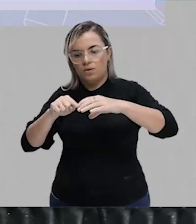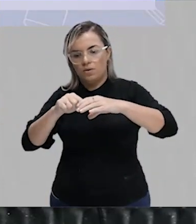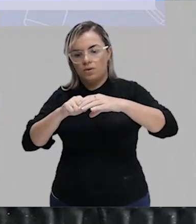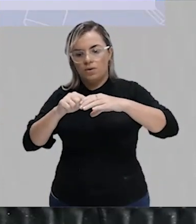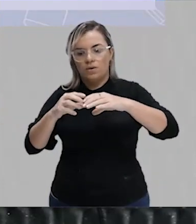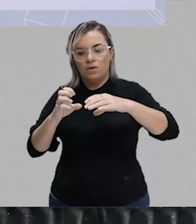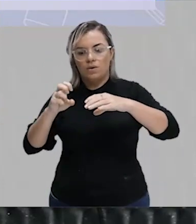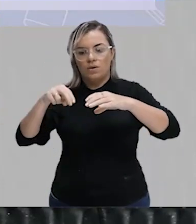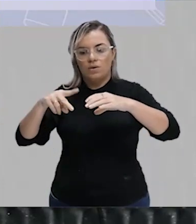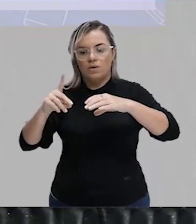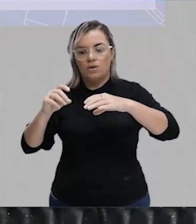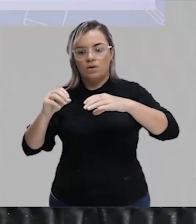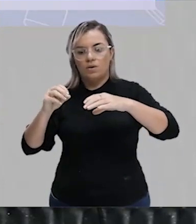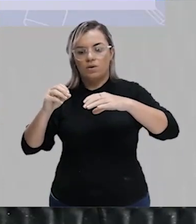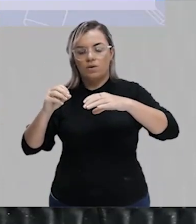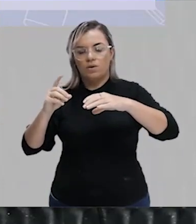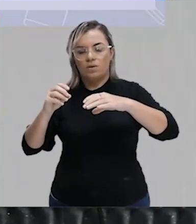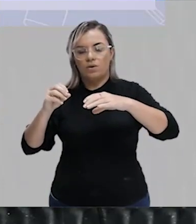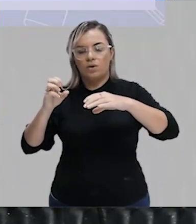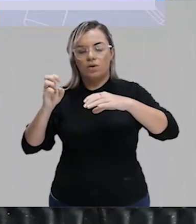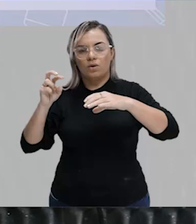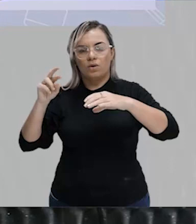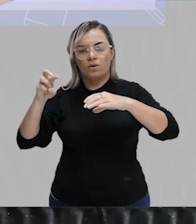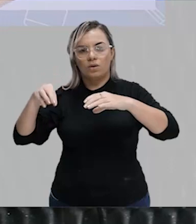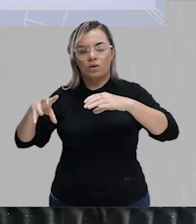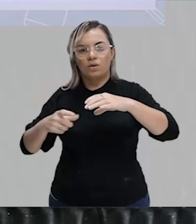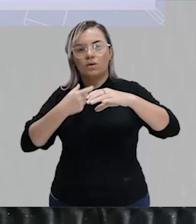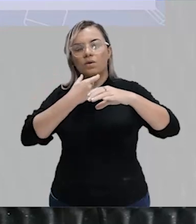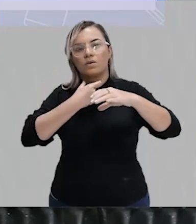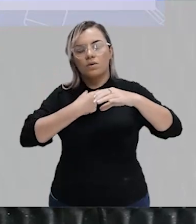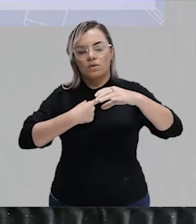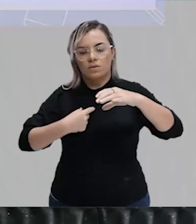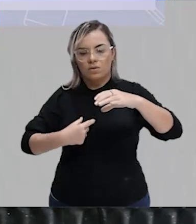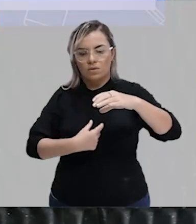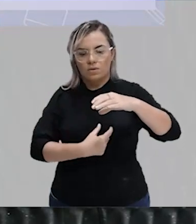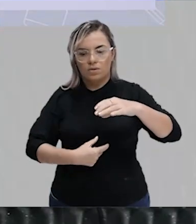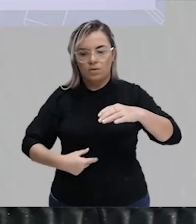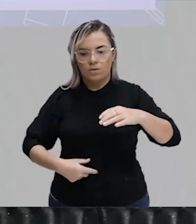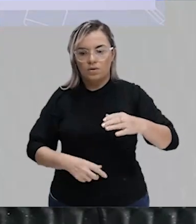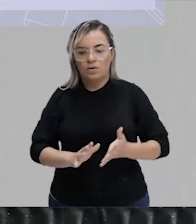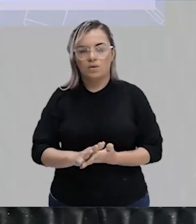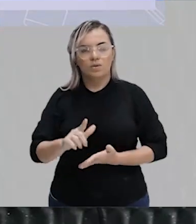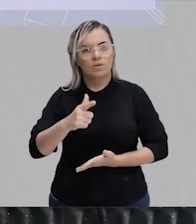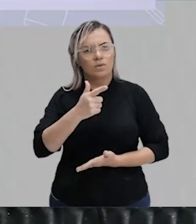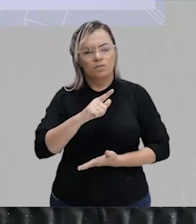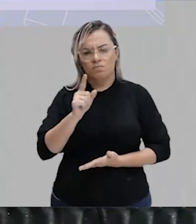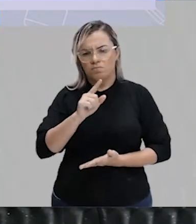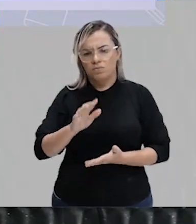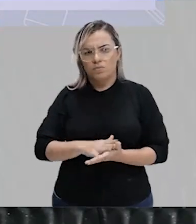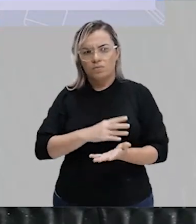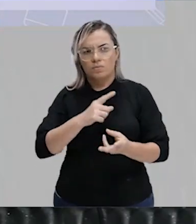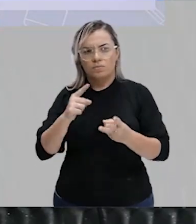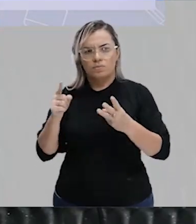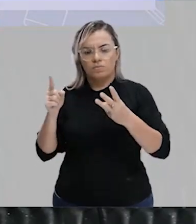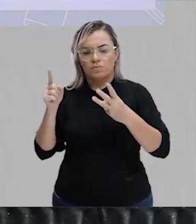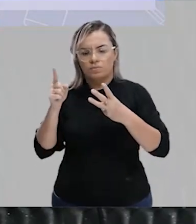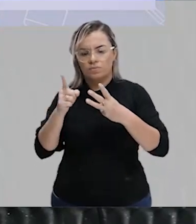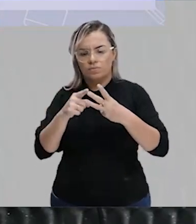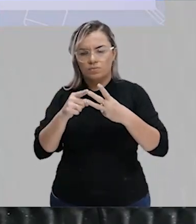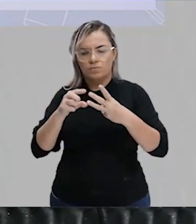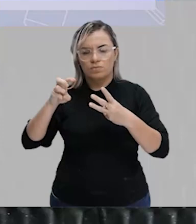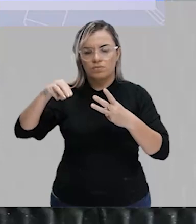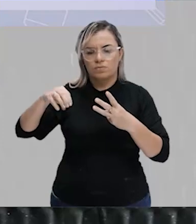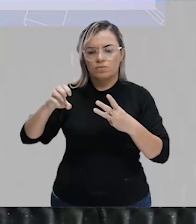sistema digestório. Aqui ainda não está presente o terceiro folheto embrionário, que é a mesoderme. Ela vai se formar